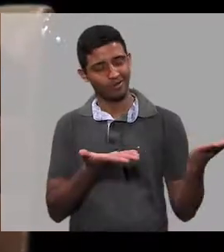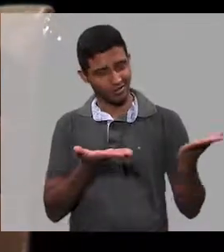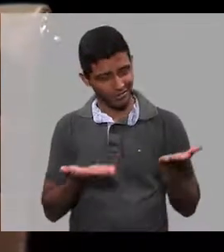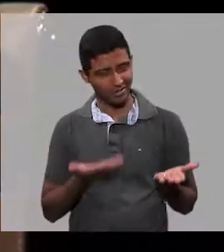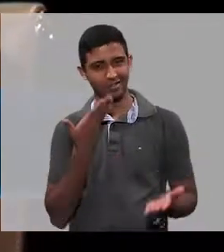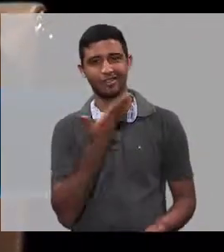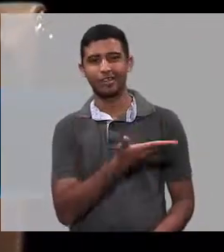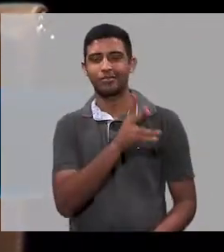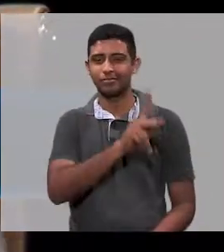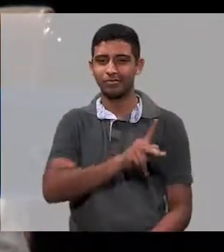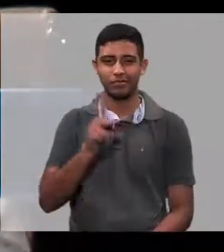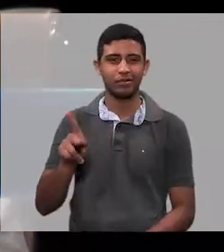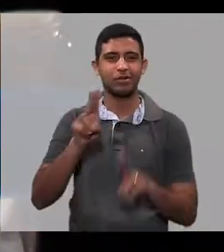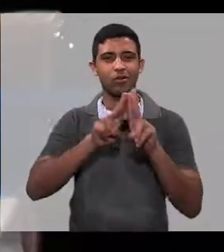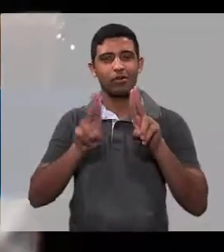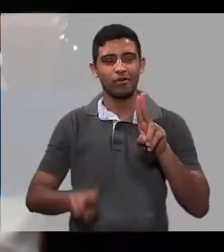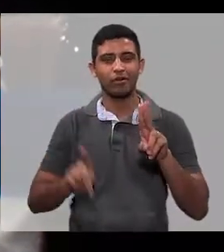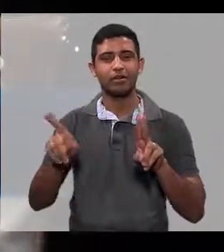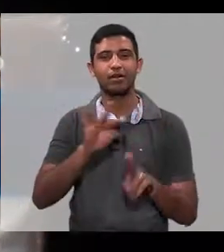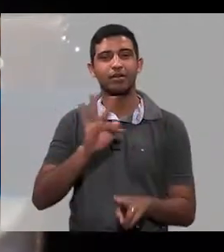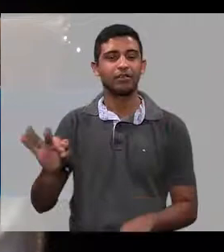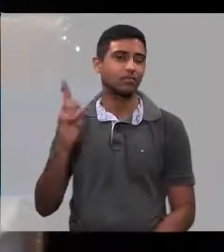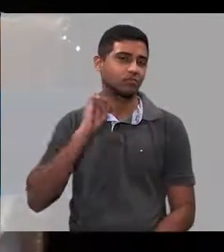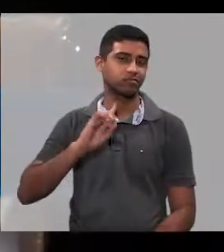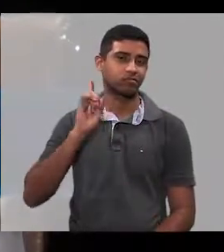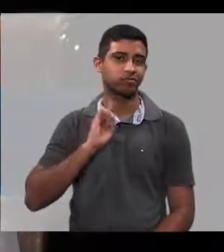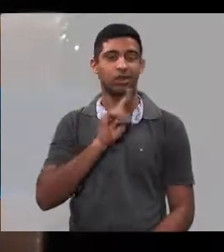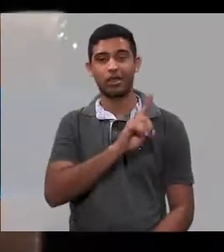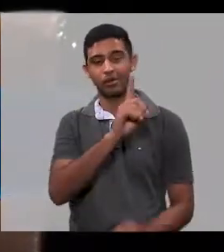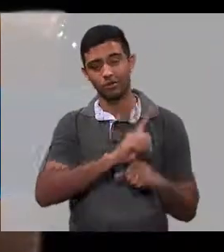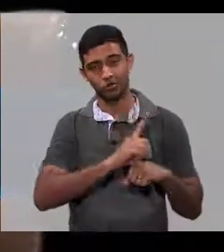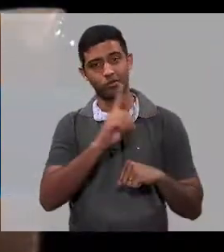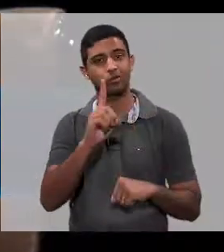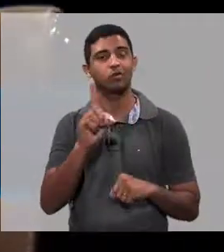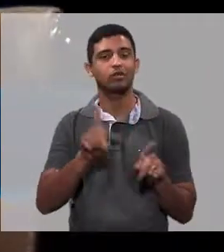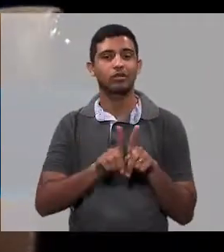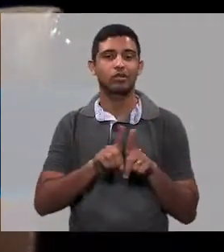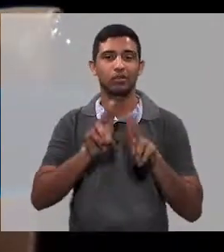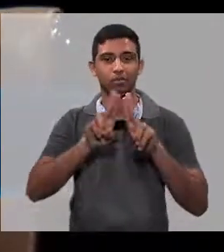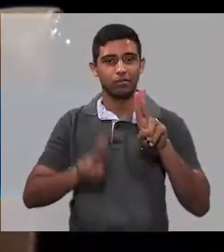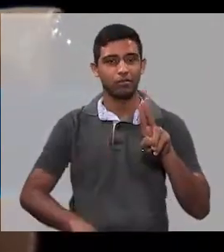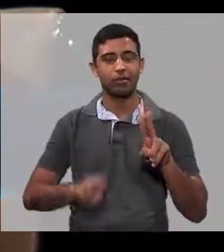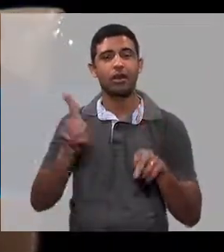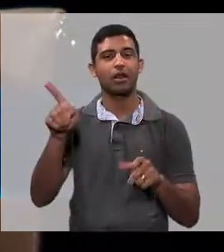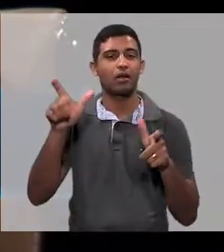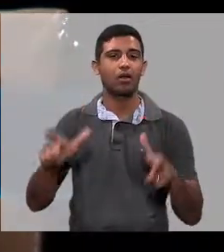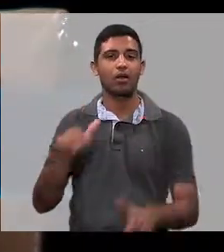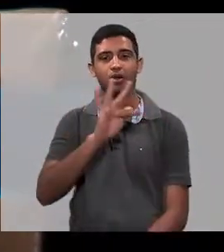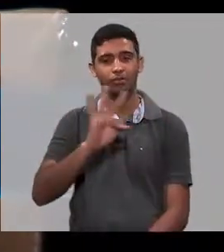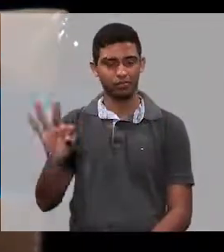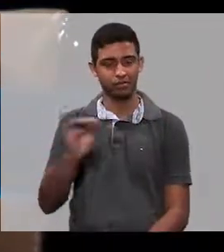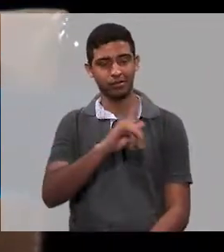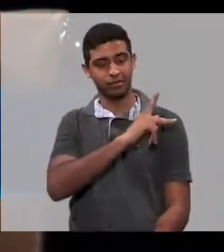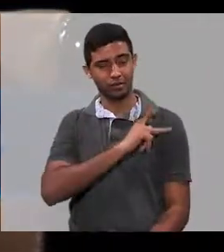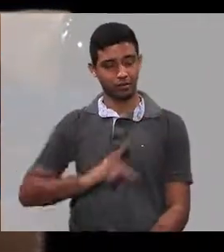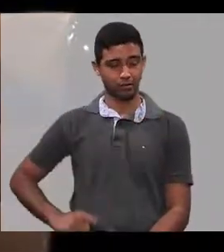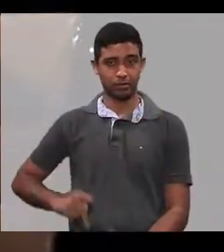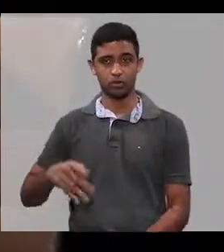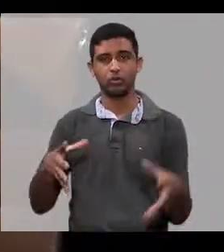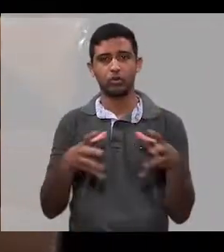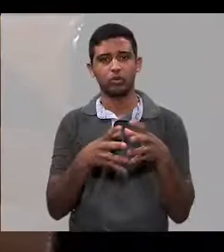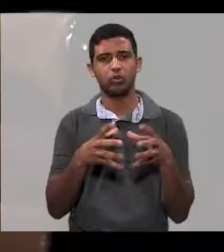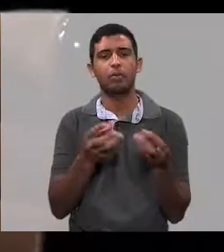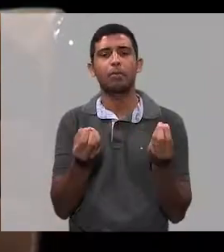O meu convidado de hoje é professor da Universidade Federal Fluminense, doutor pela Universidade de Sorbonne, na França, presidente